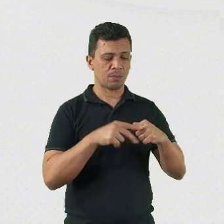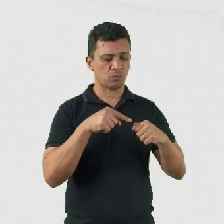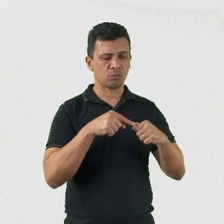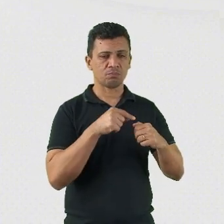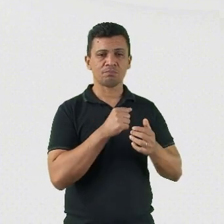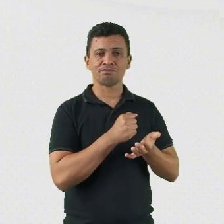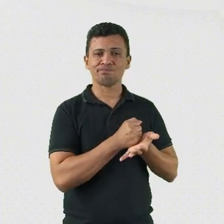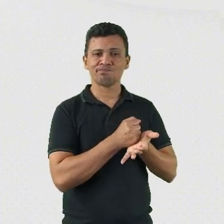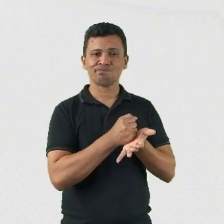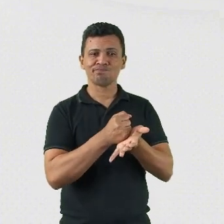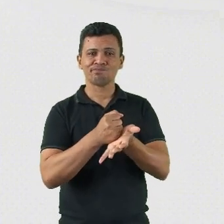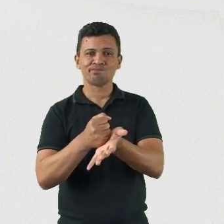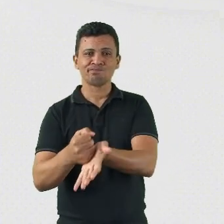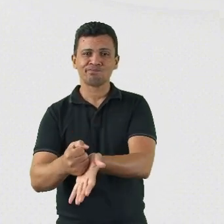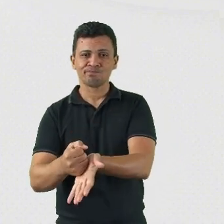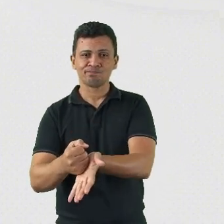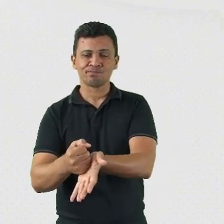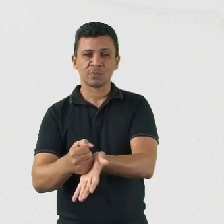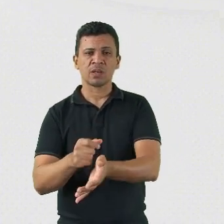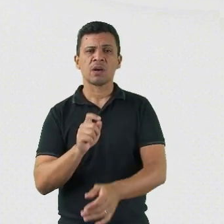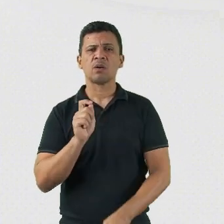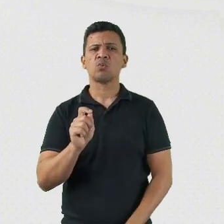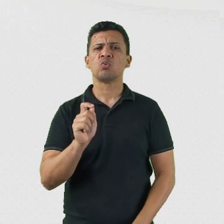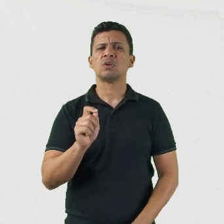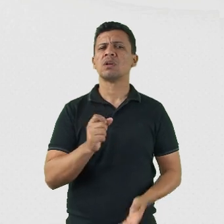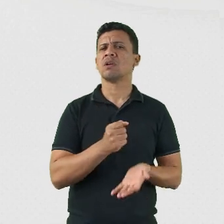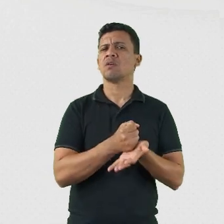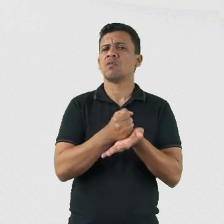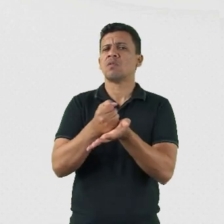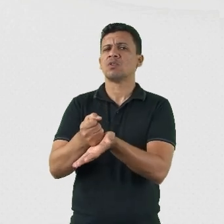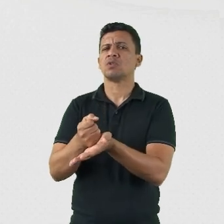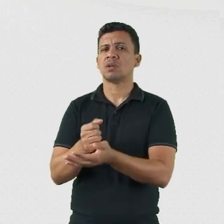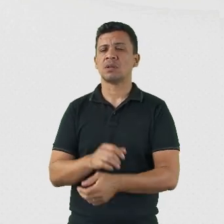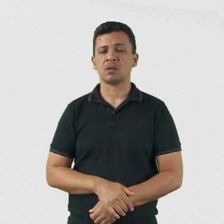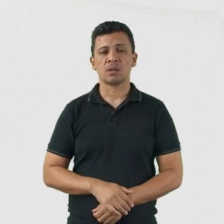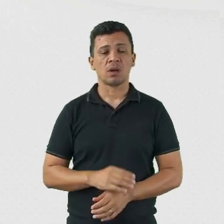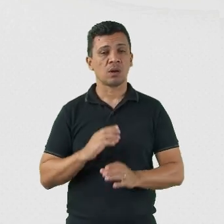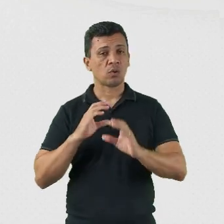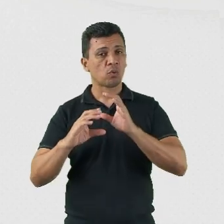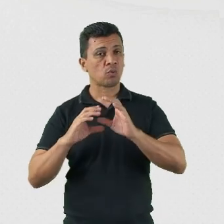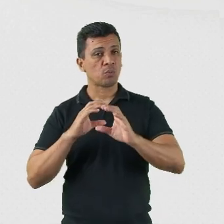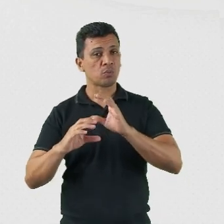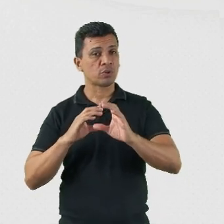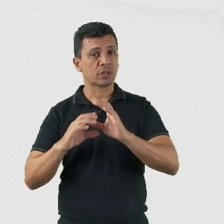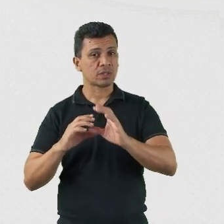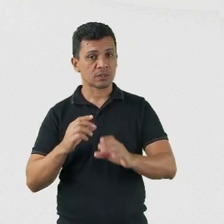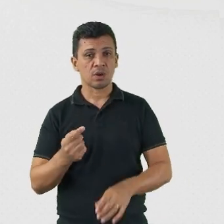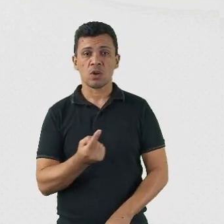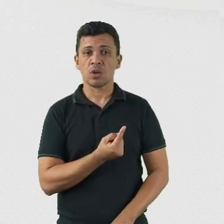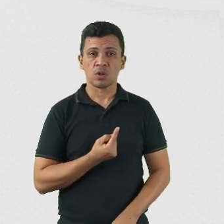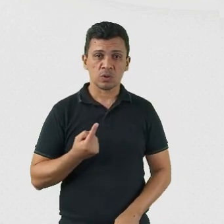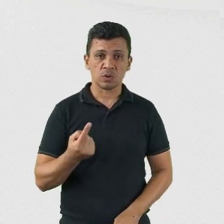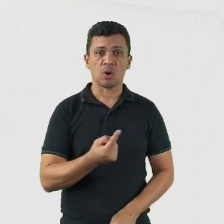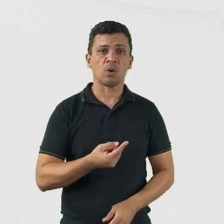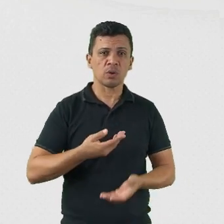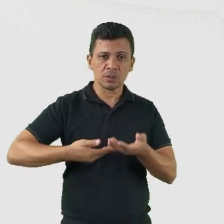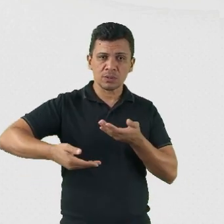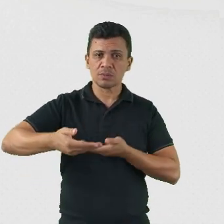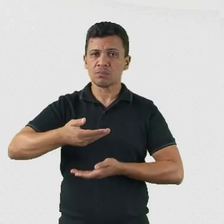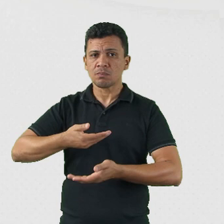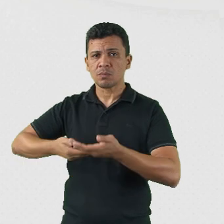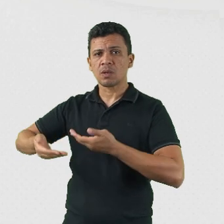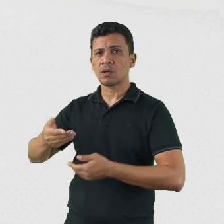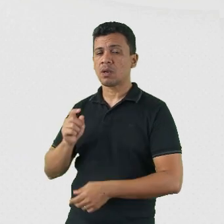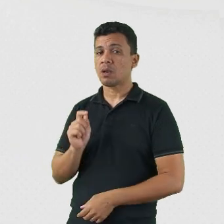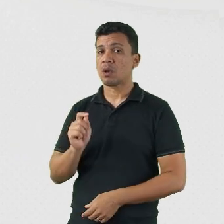auxiliares. São verbos que vão ajudar a nós, comunicadores, as pessoas que estão interagindo,